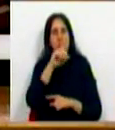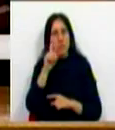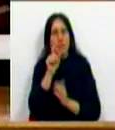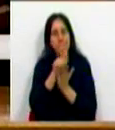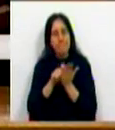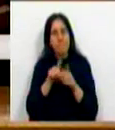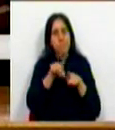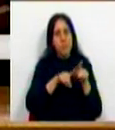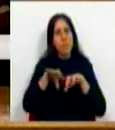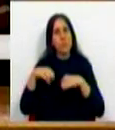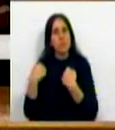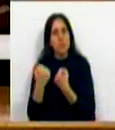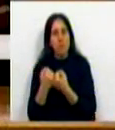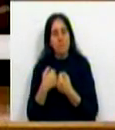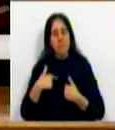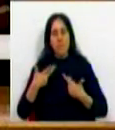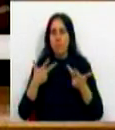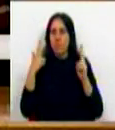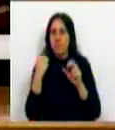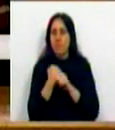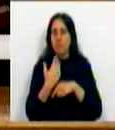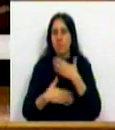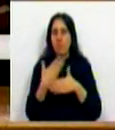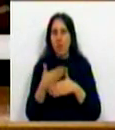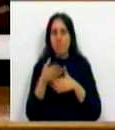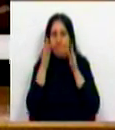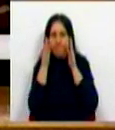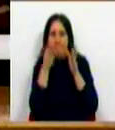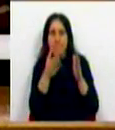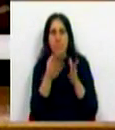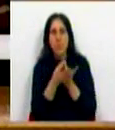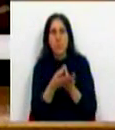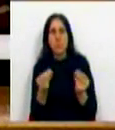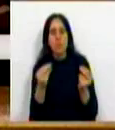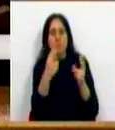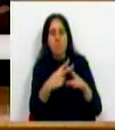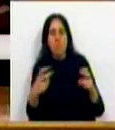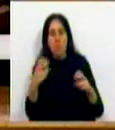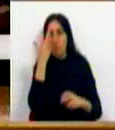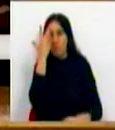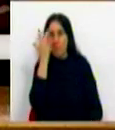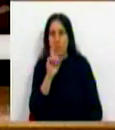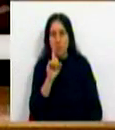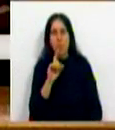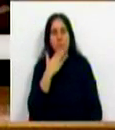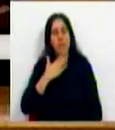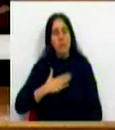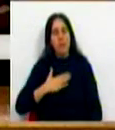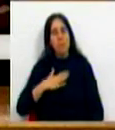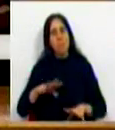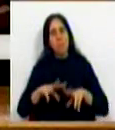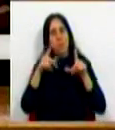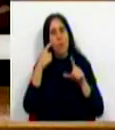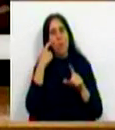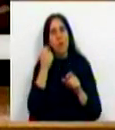agenda política e social e que está disponível para trabalhar em torno delas e para encontrar soluções que não são fáceis, mas que permitam melhorar os